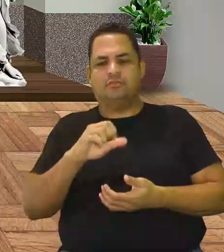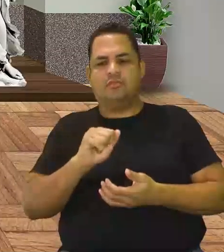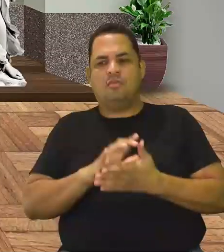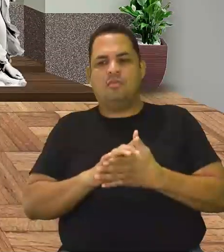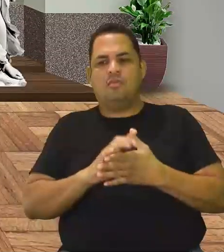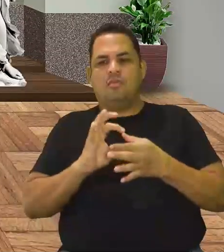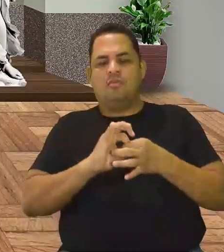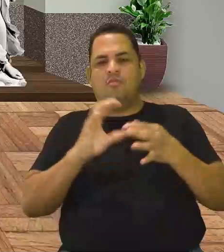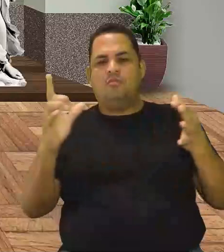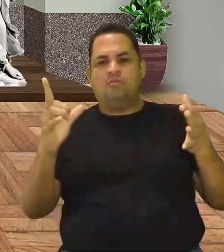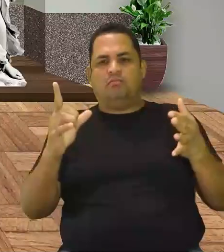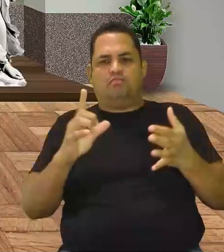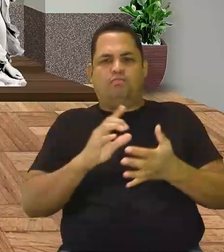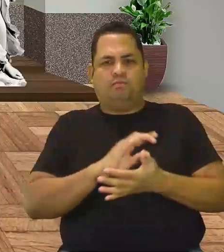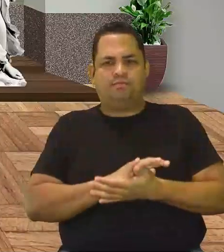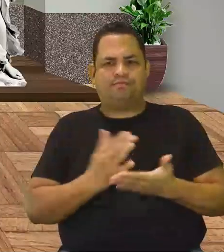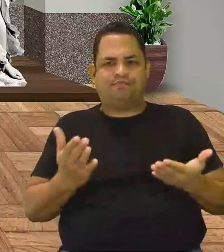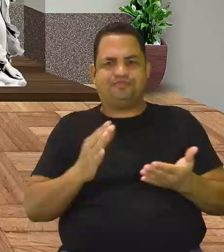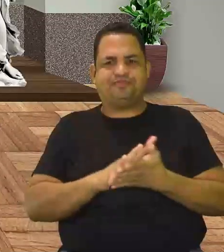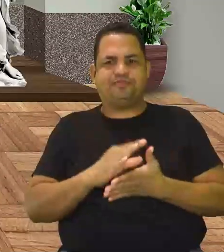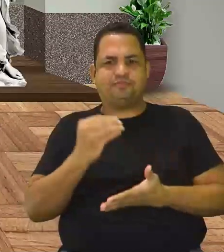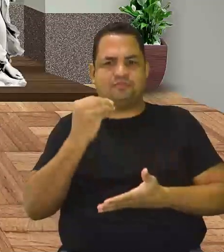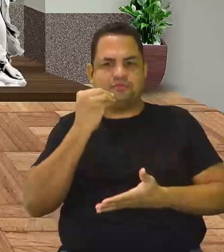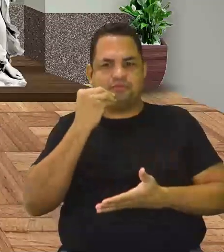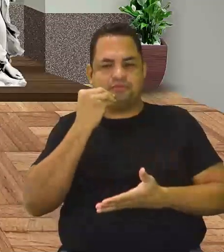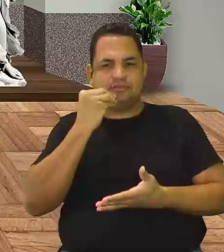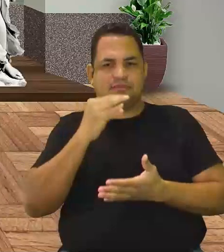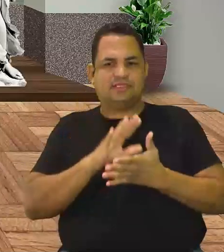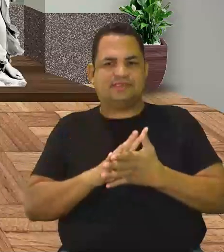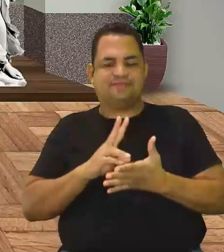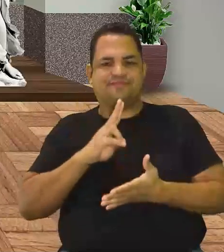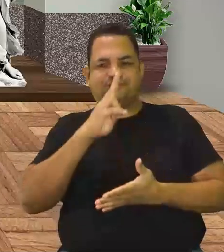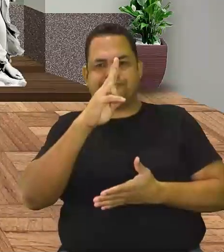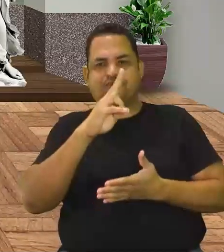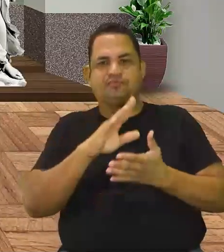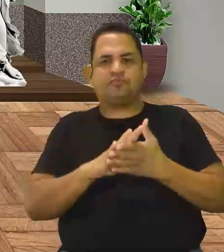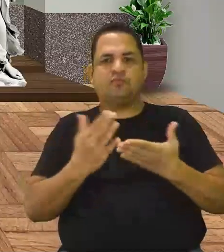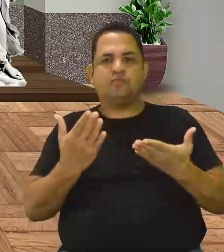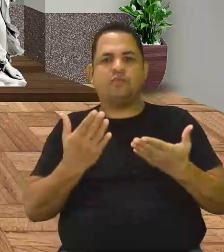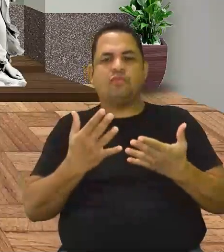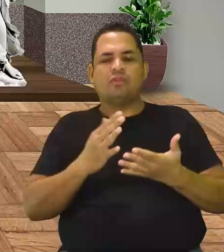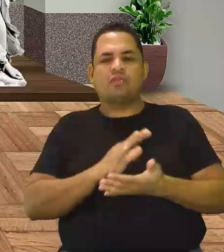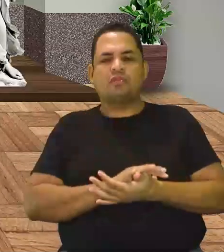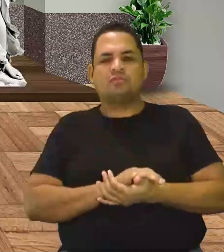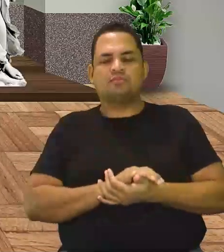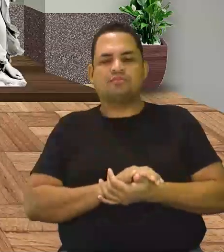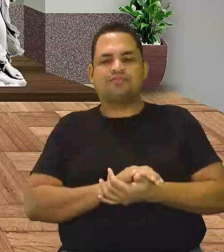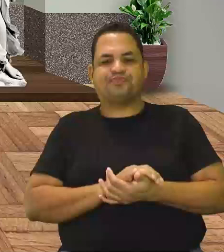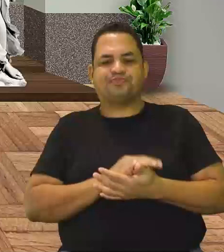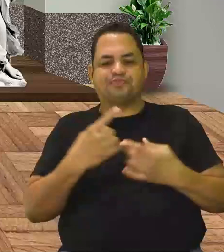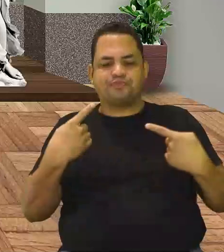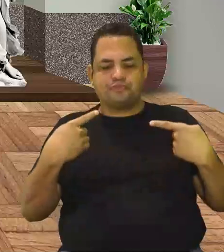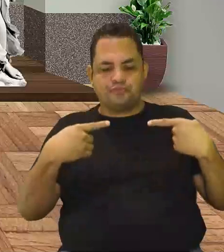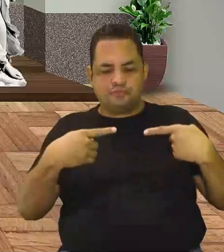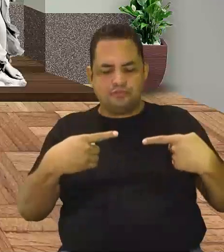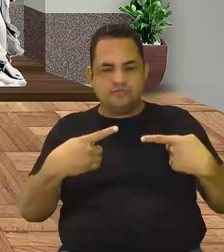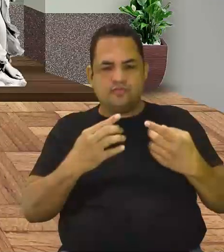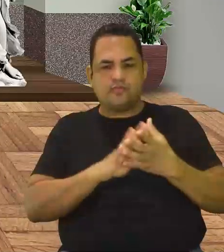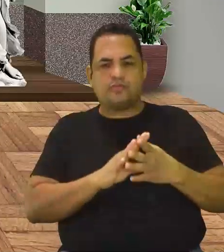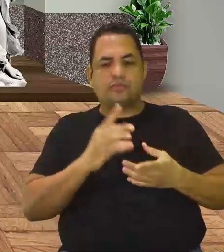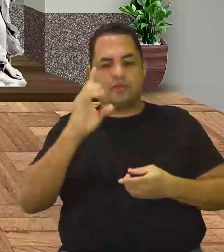Libertadora, ela vai tentar se fortalecer enquanto poder. E isso vai ficar um confronto entre a